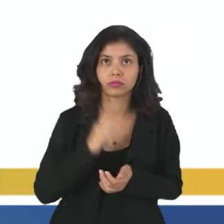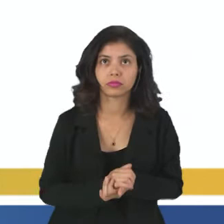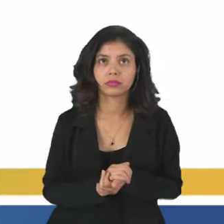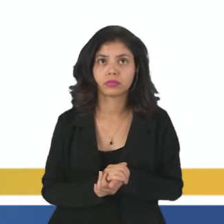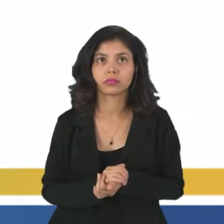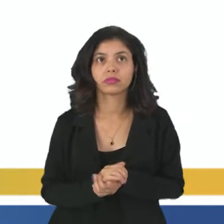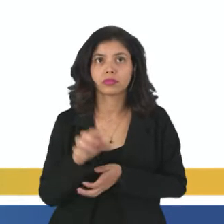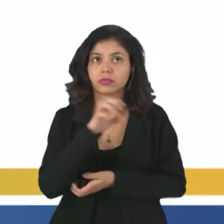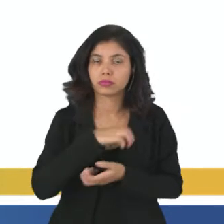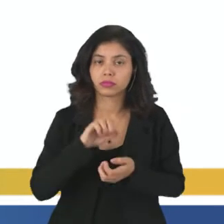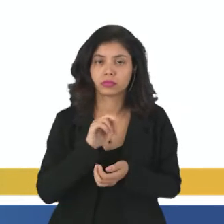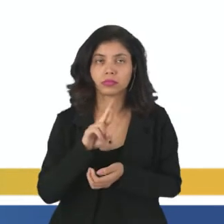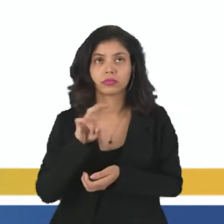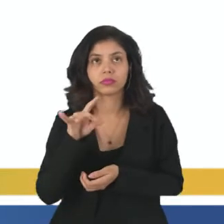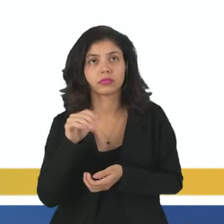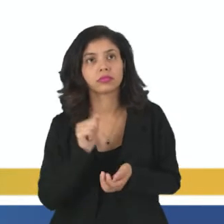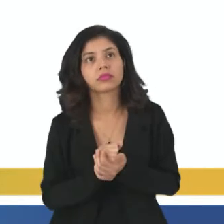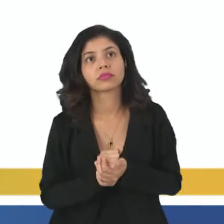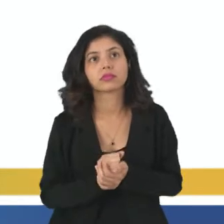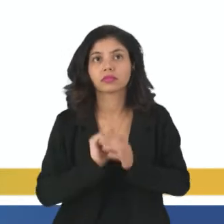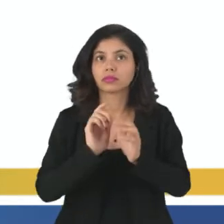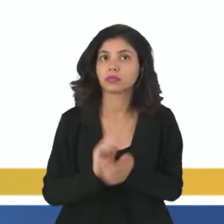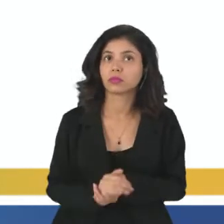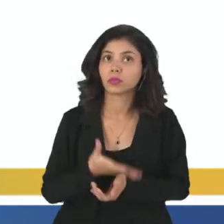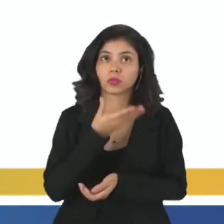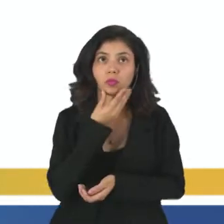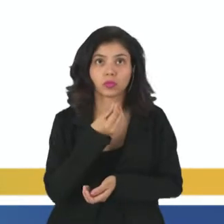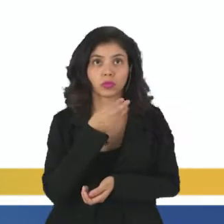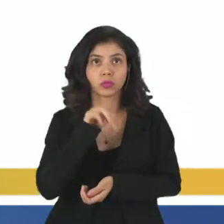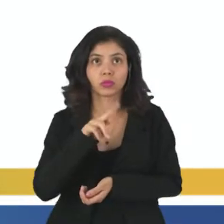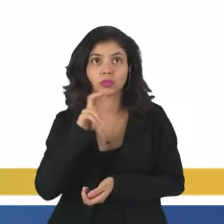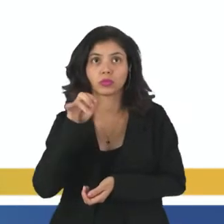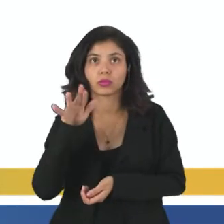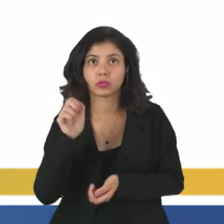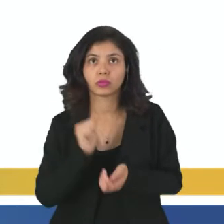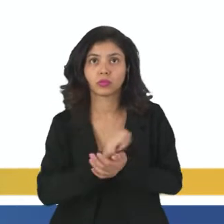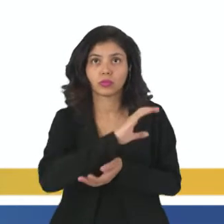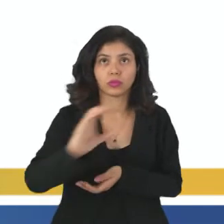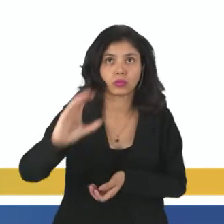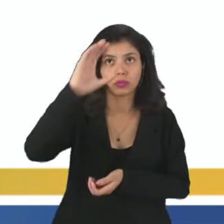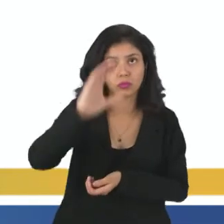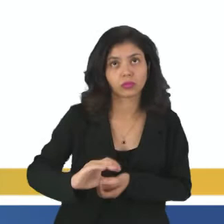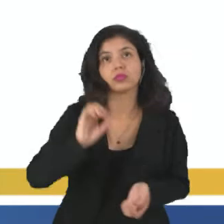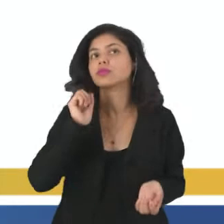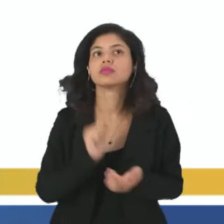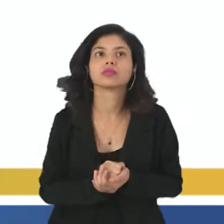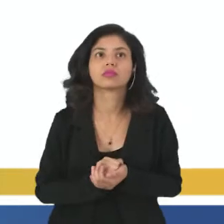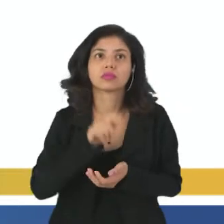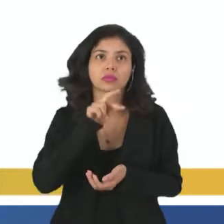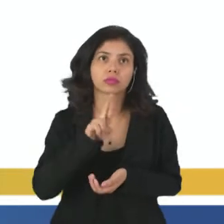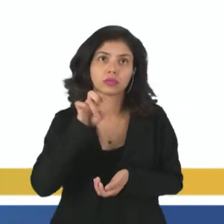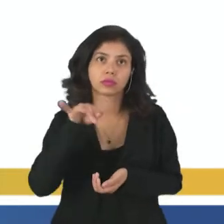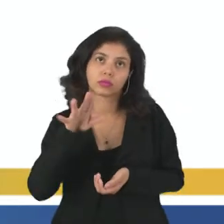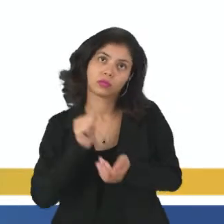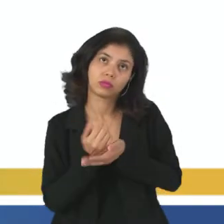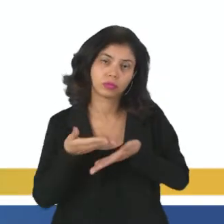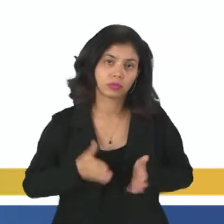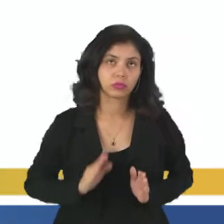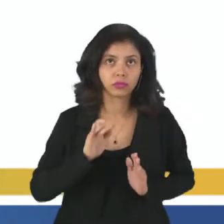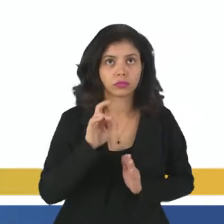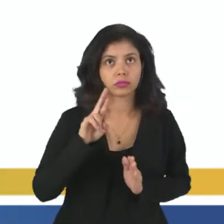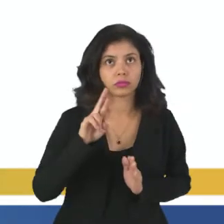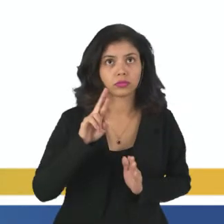reformistas. Martinho Lutero era um monge da Ordem Católica dos Agostinianos, nascido